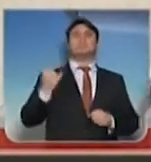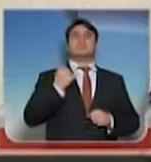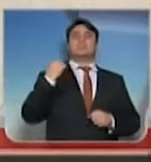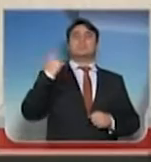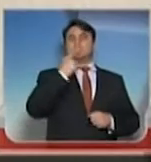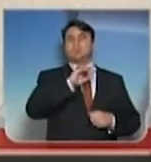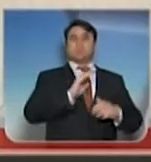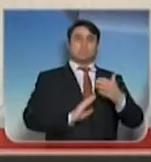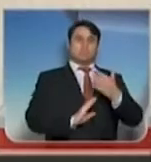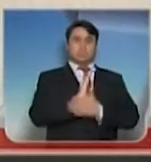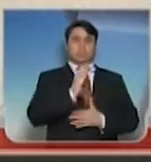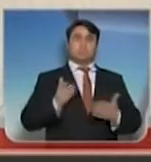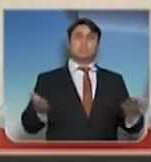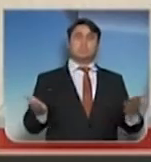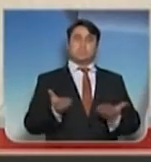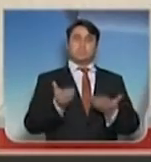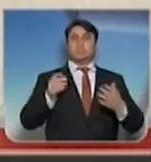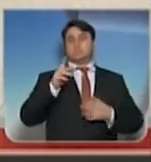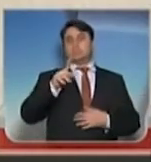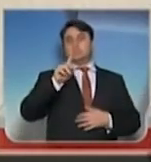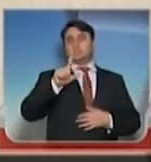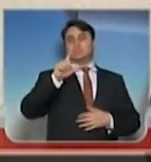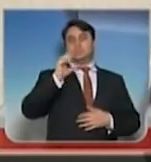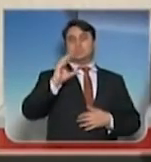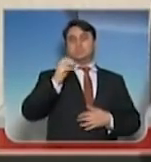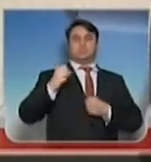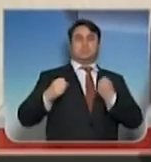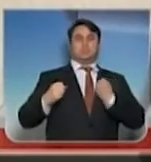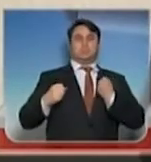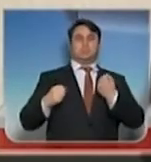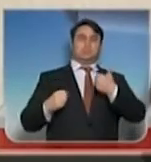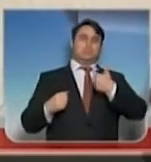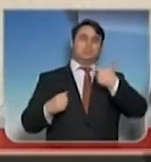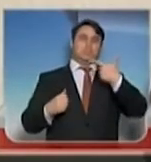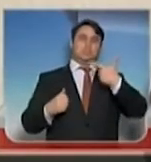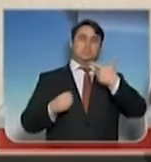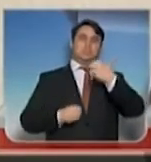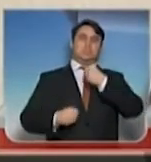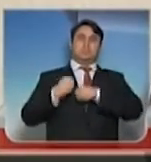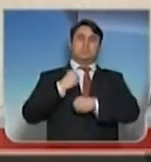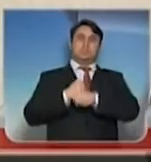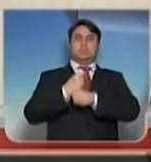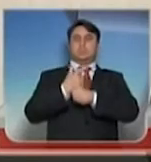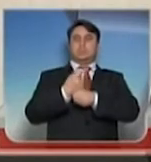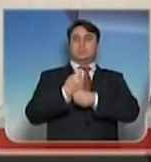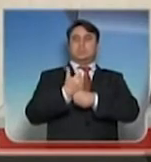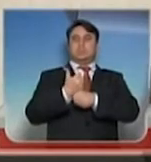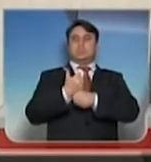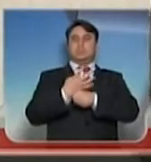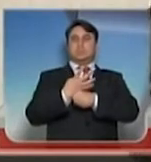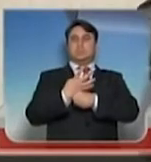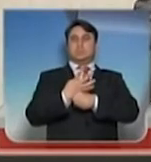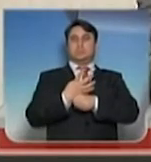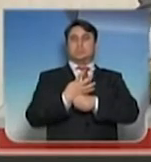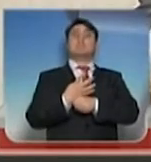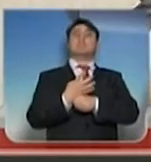pudéssemos aprovar na data de hoje o PLC nº 12 e 2014